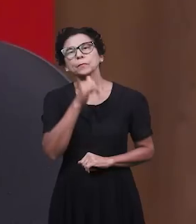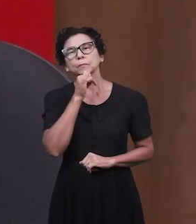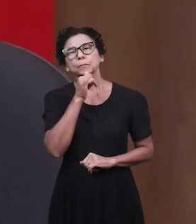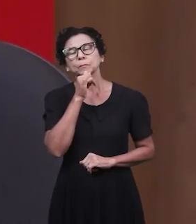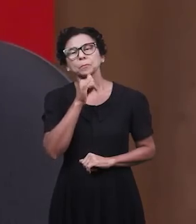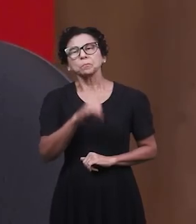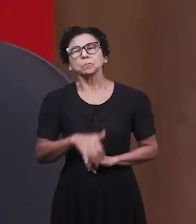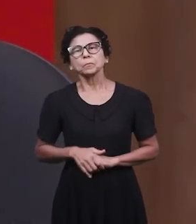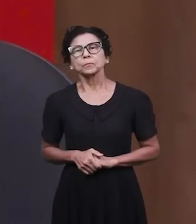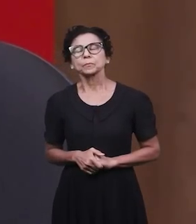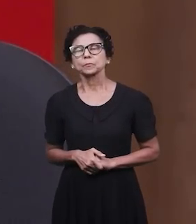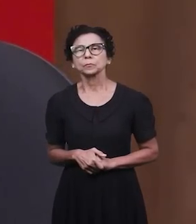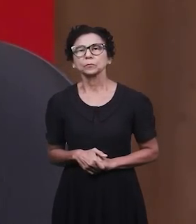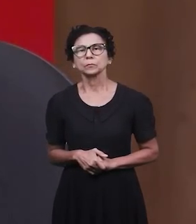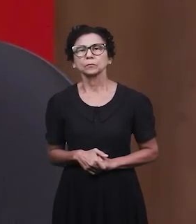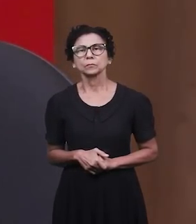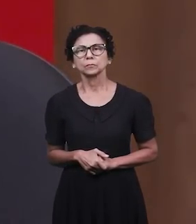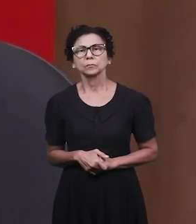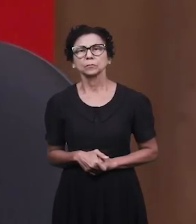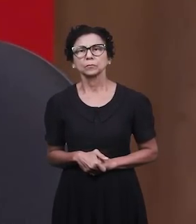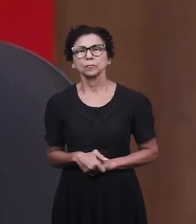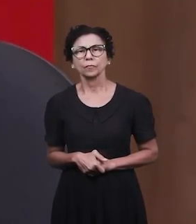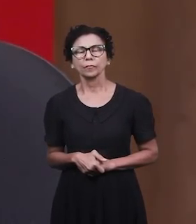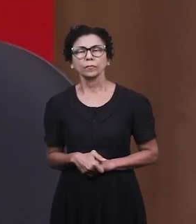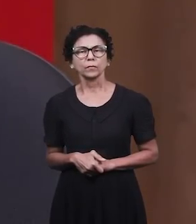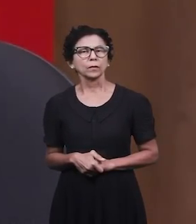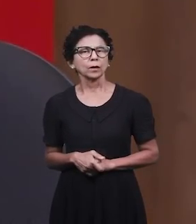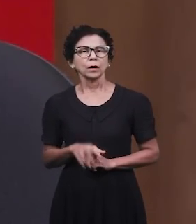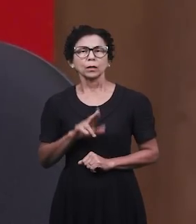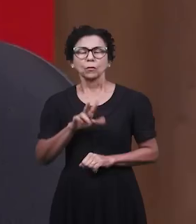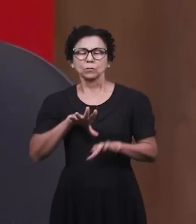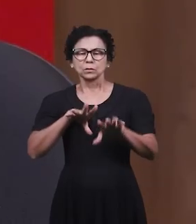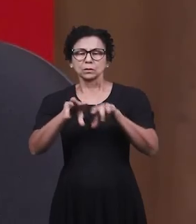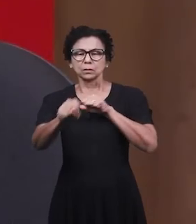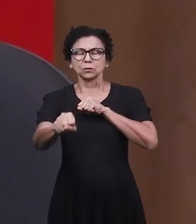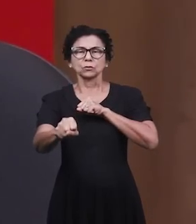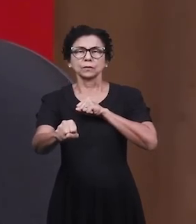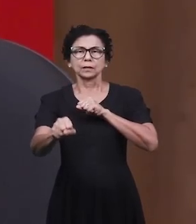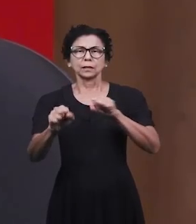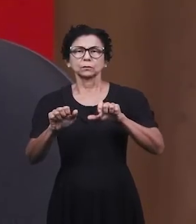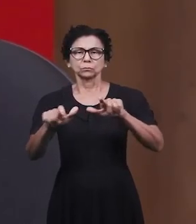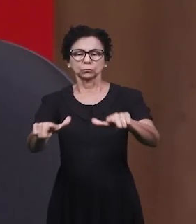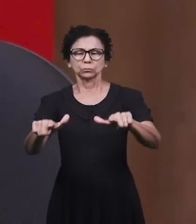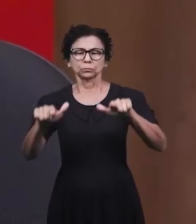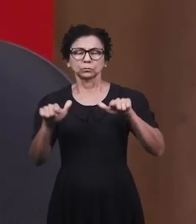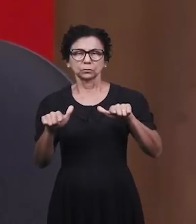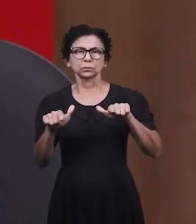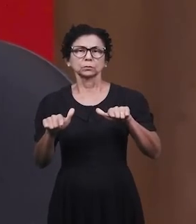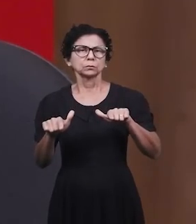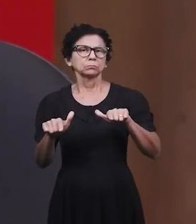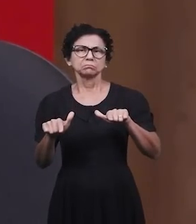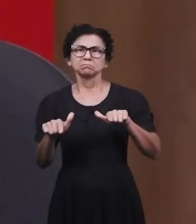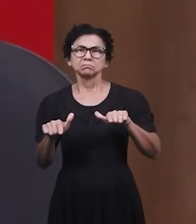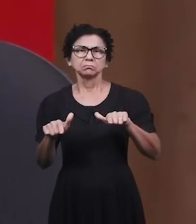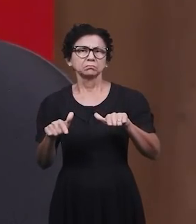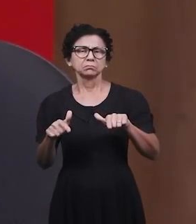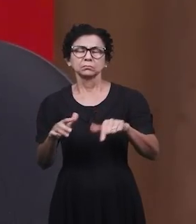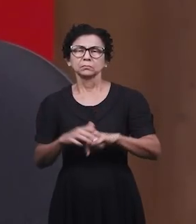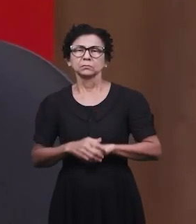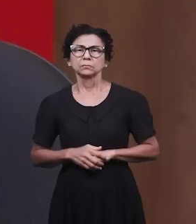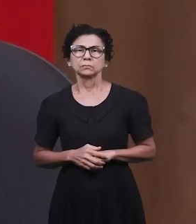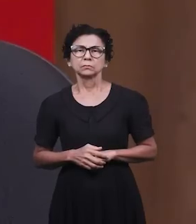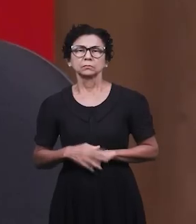o ministério não é um título, nem é uma profissão. Isso está claro no Novo Testamento. O ministério é